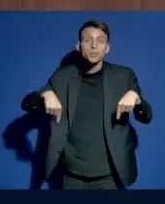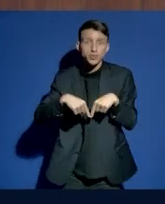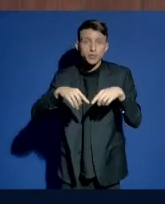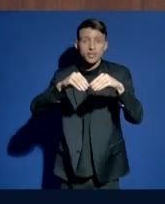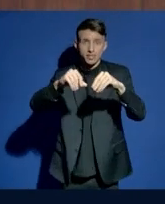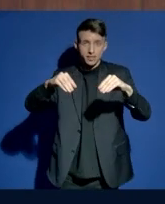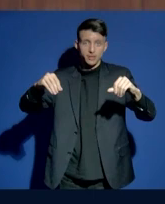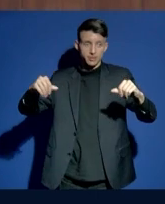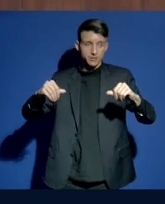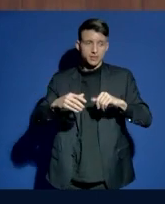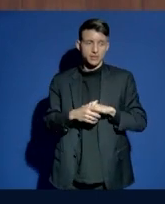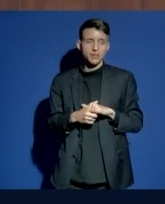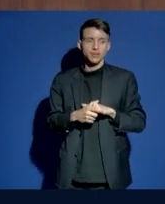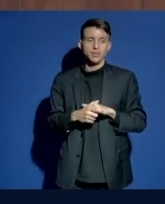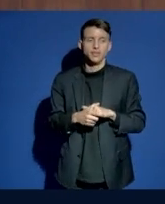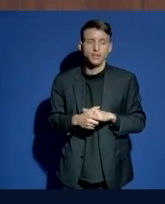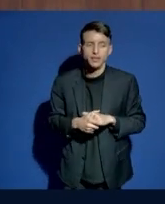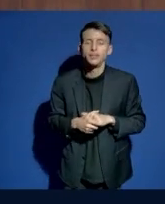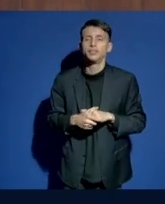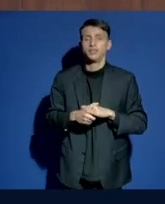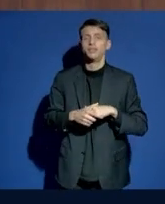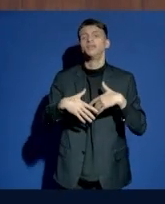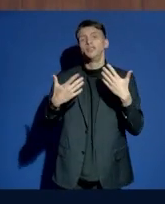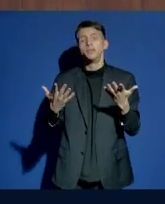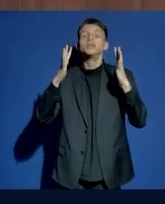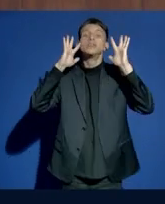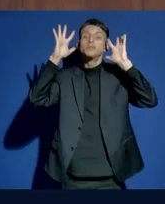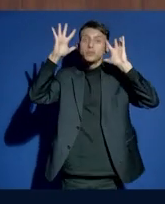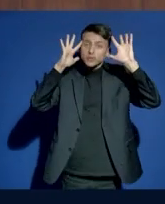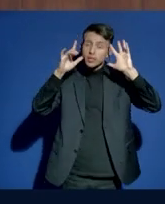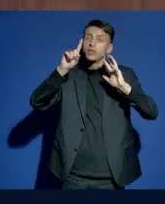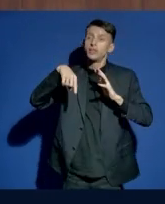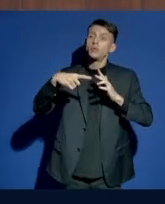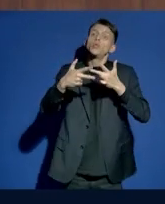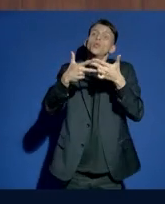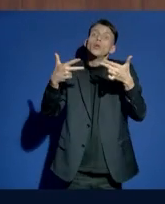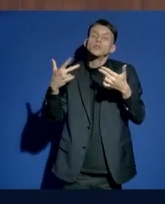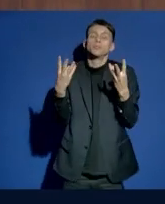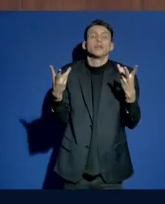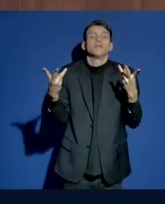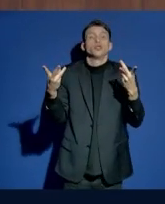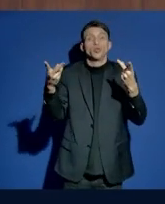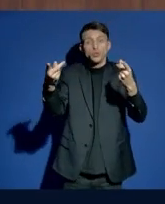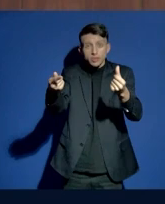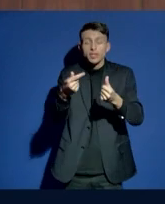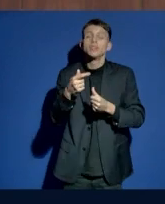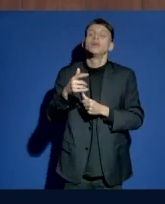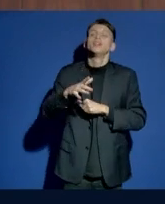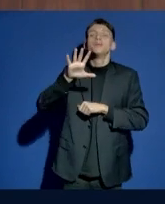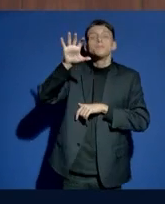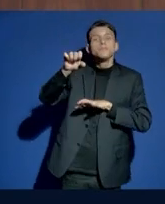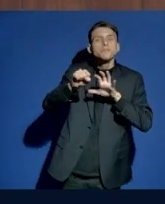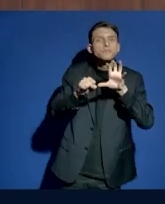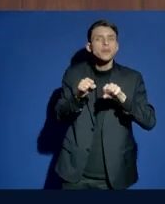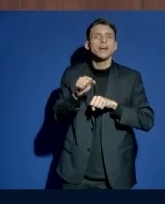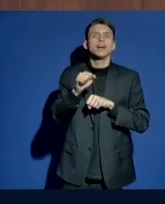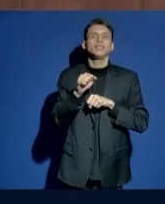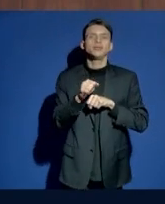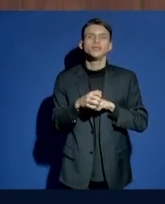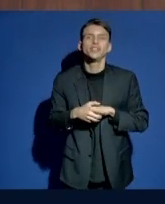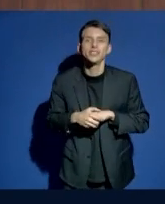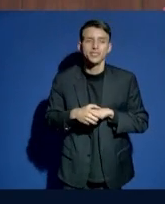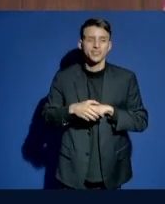Nós temos os inoculantes, que têm uma função fantástica de capturar nitrogênio para as plantas,